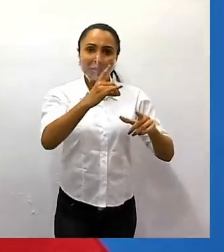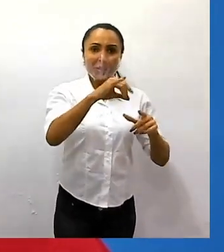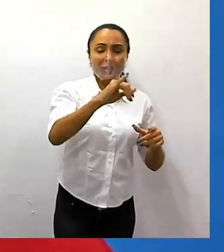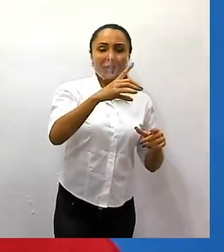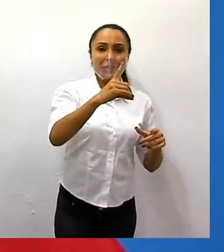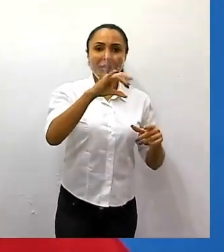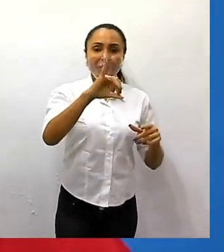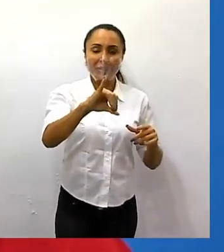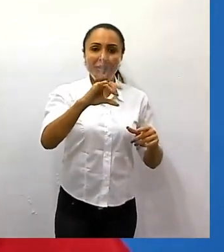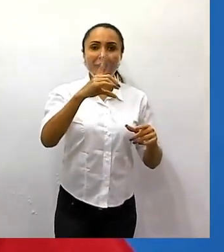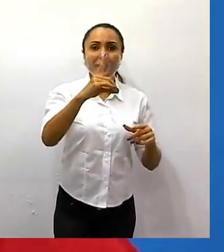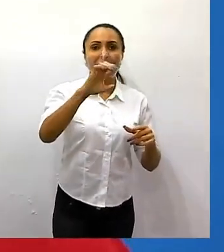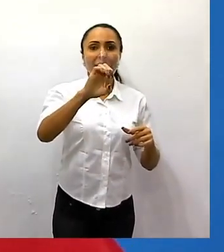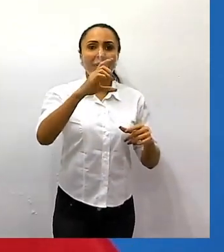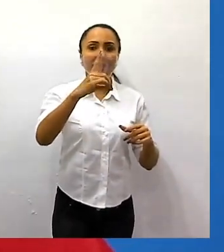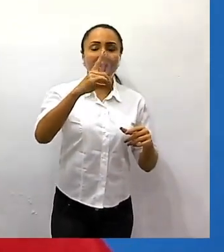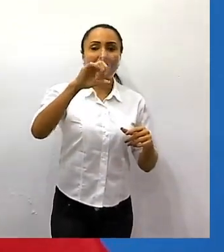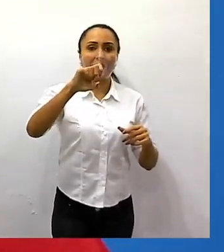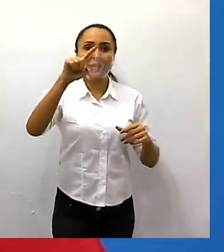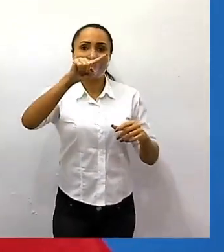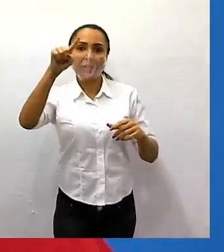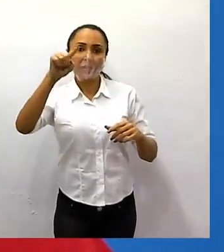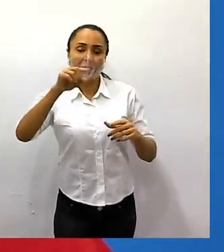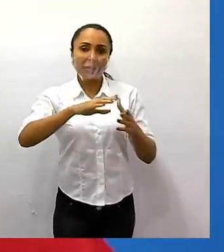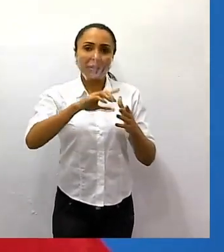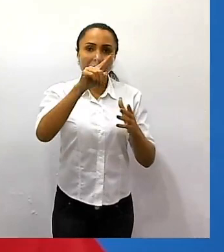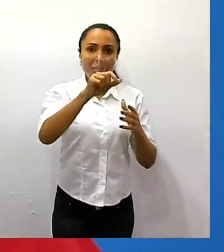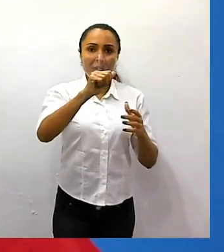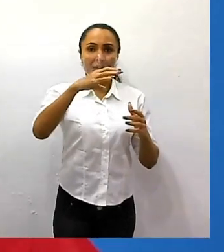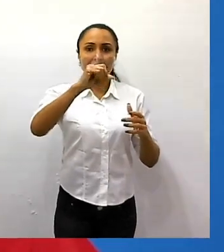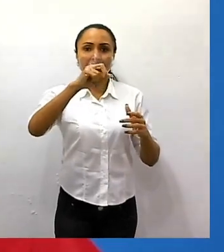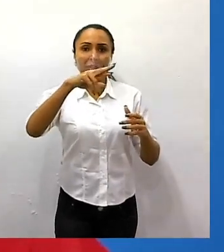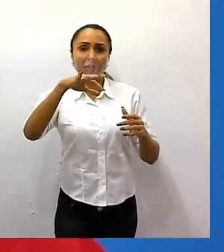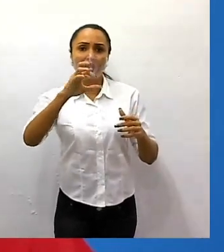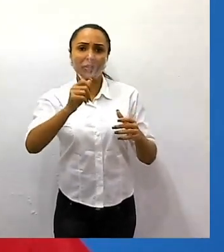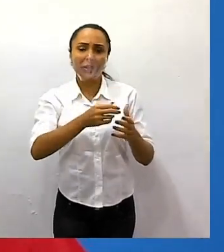Dedé, Mussum e Zacarias, e que também faziam muitos